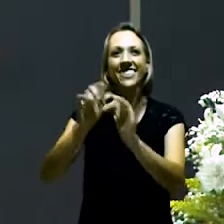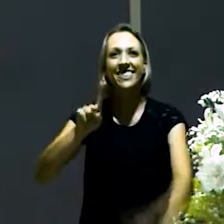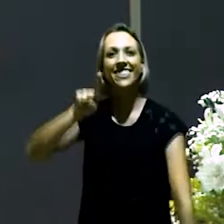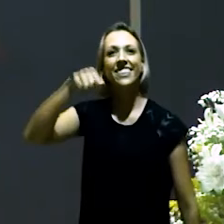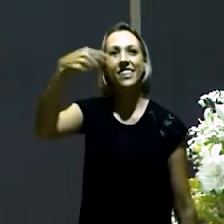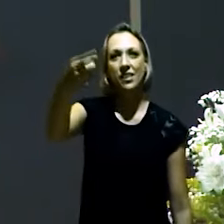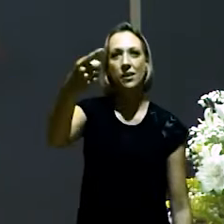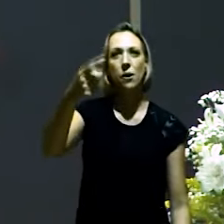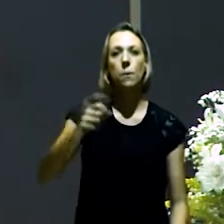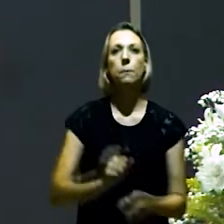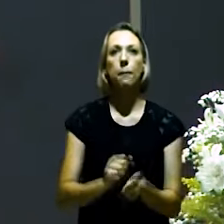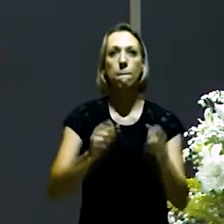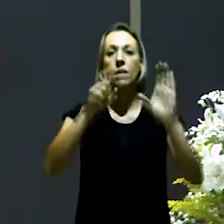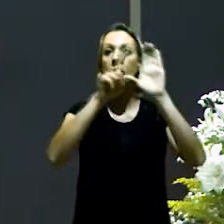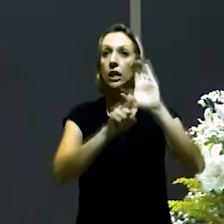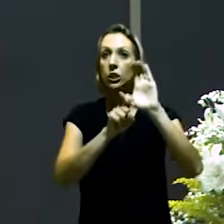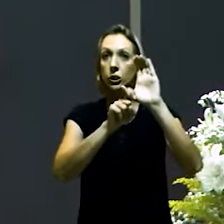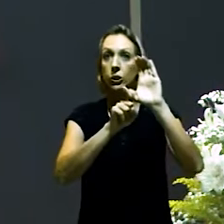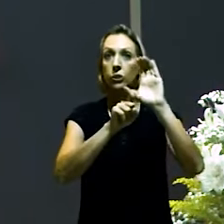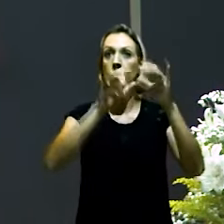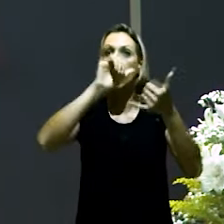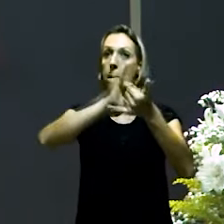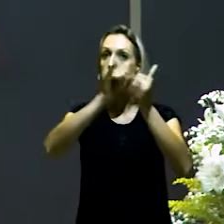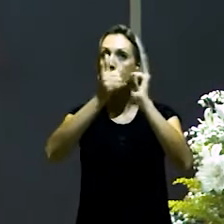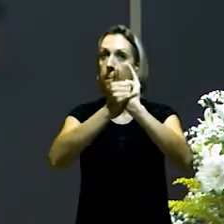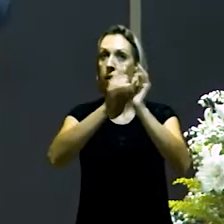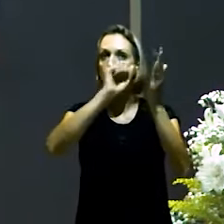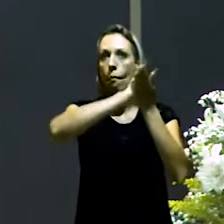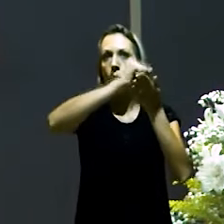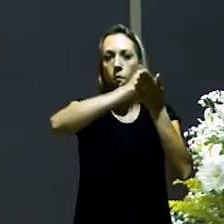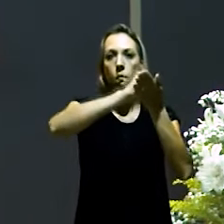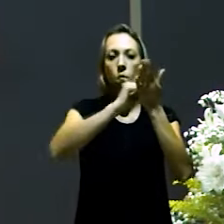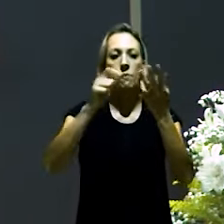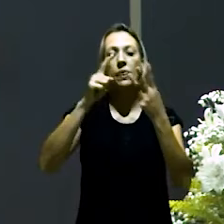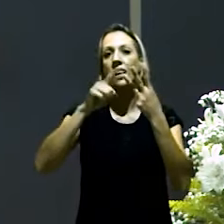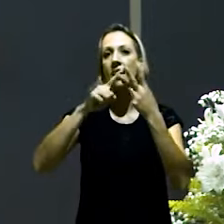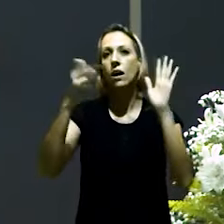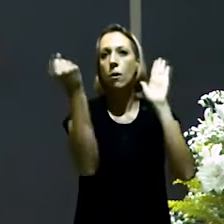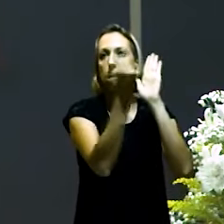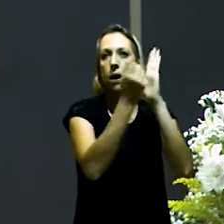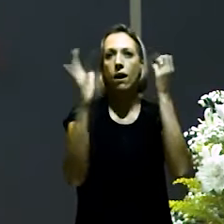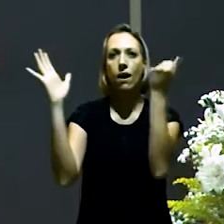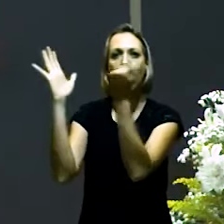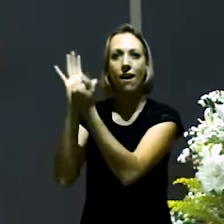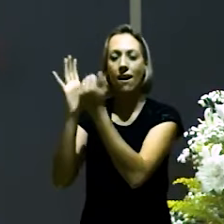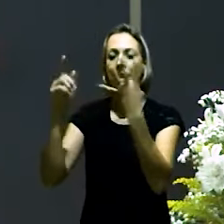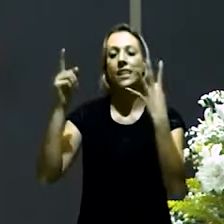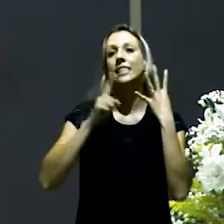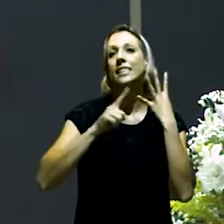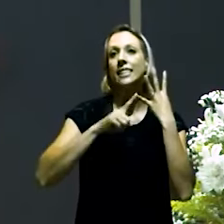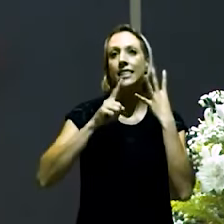você. Terceira coisa que Jesus fez, Ele cravou esse escrito na cruz. Quarta coisa,